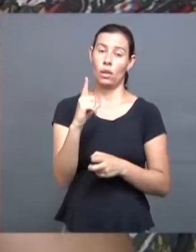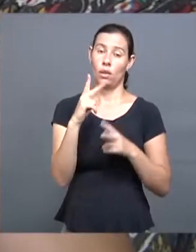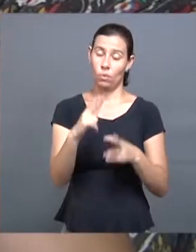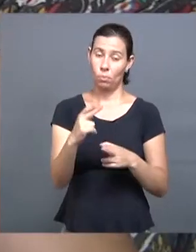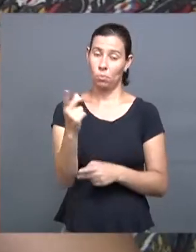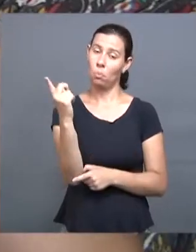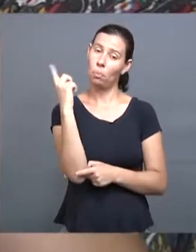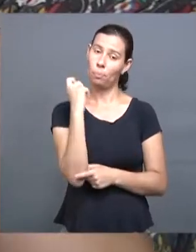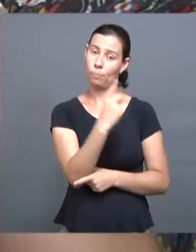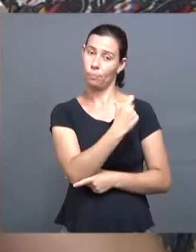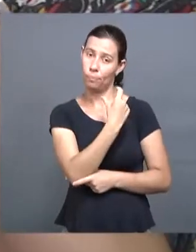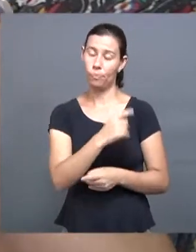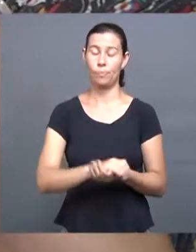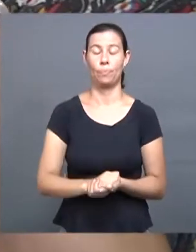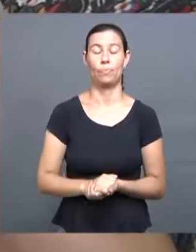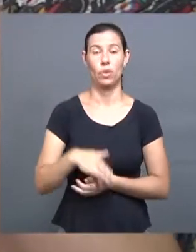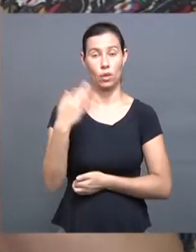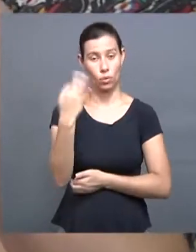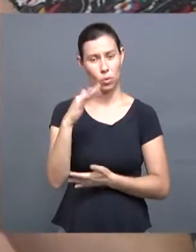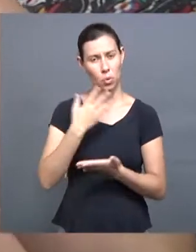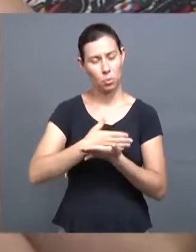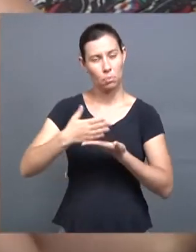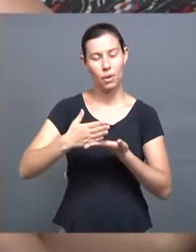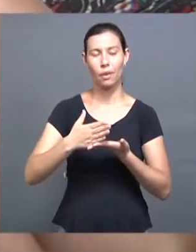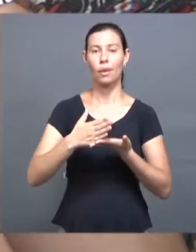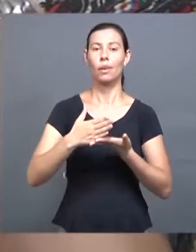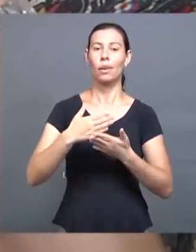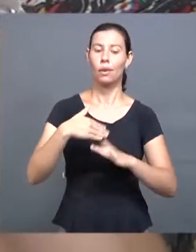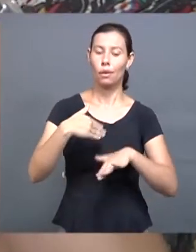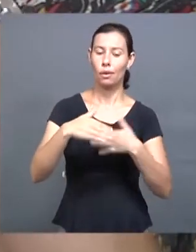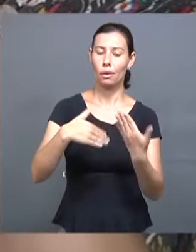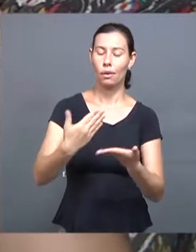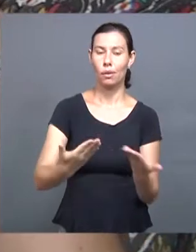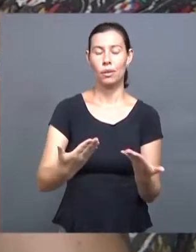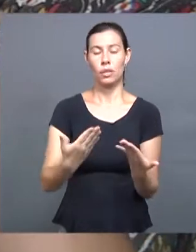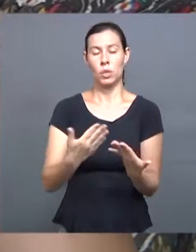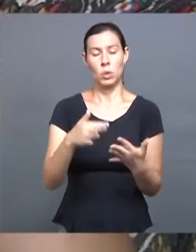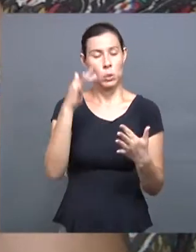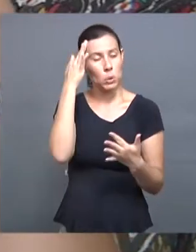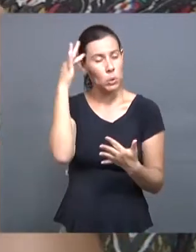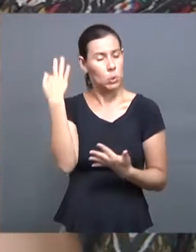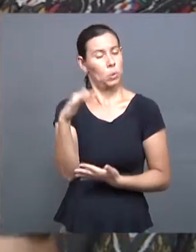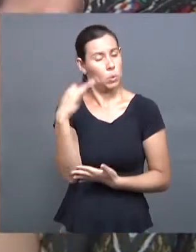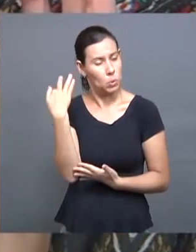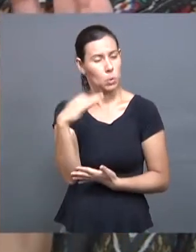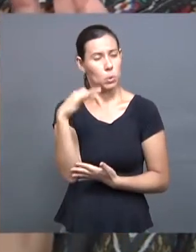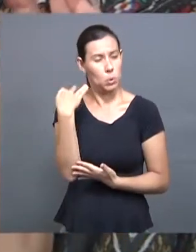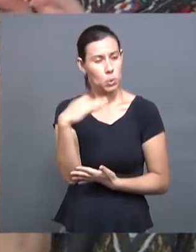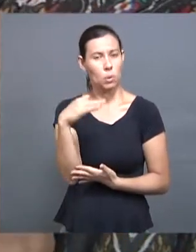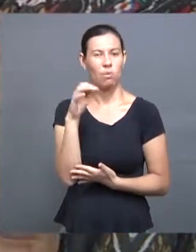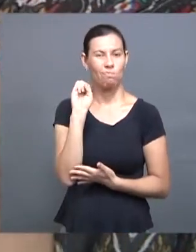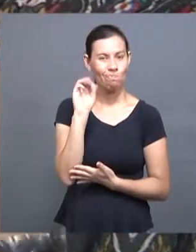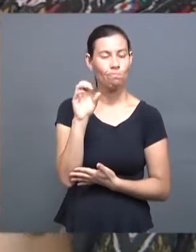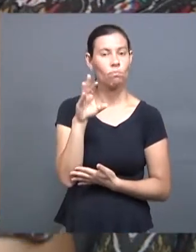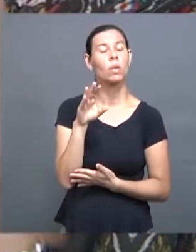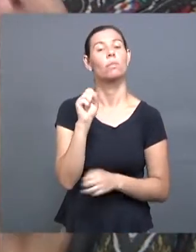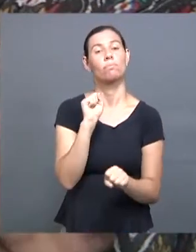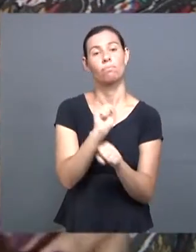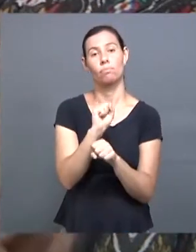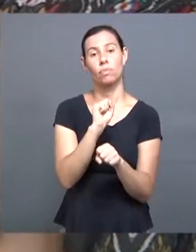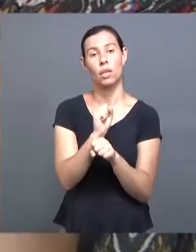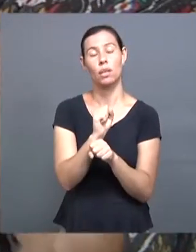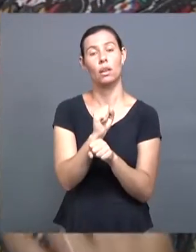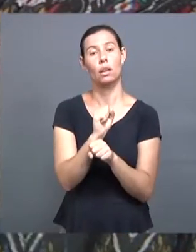aquela dor que começa devagarzinho, vem aquela dor que parece vem martelando, aí você pode esperar. Que